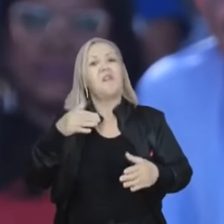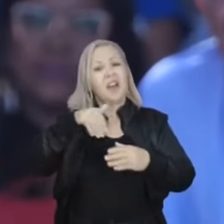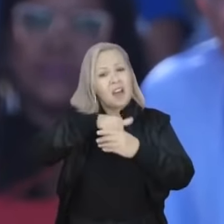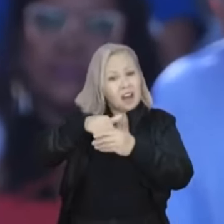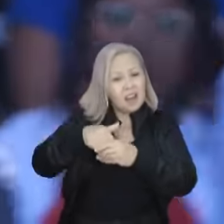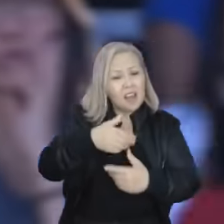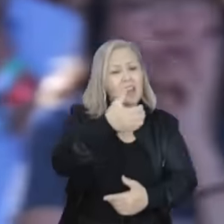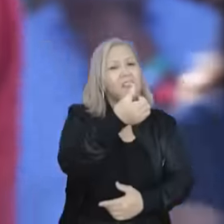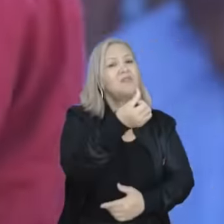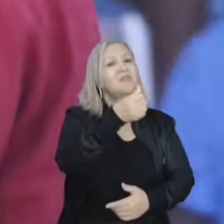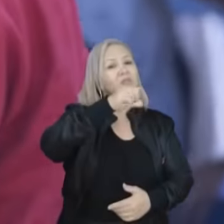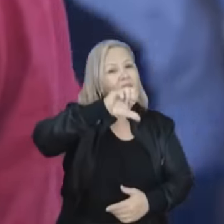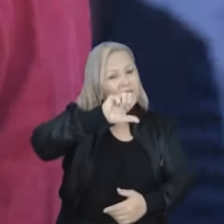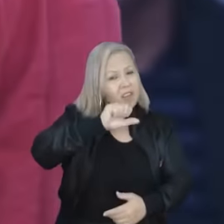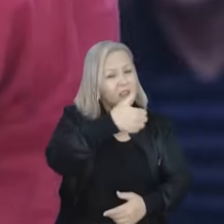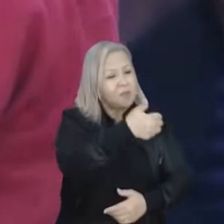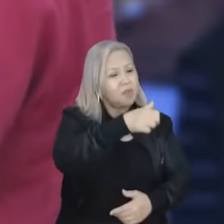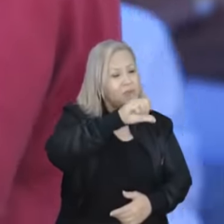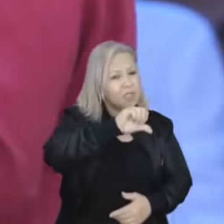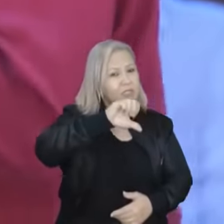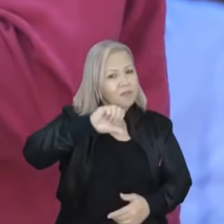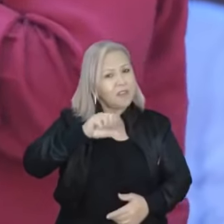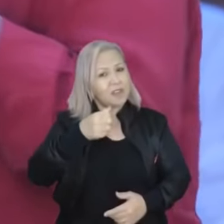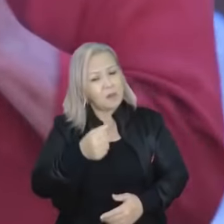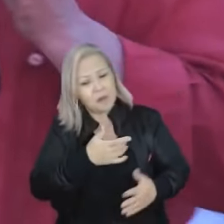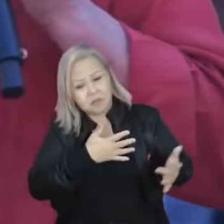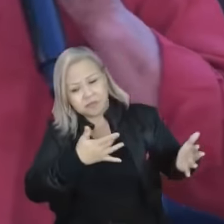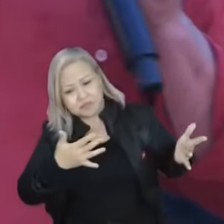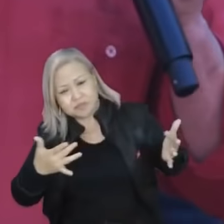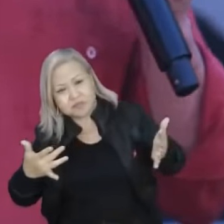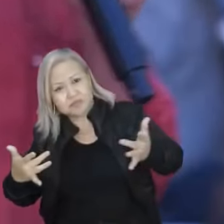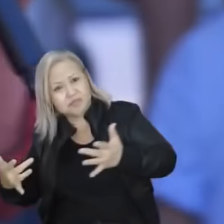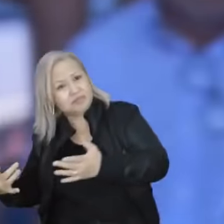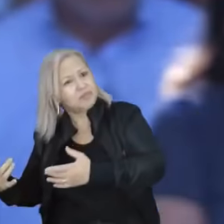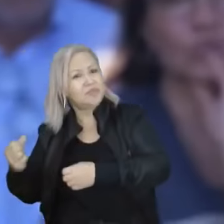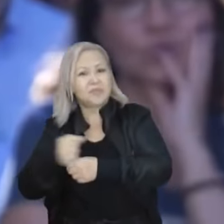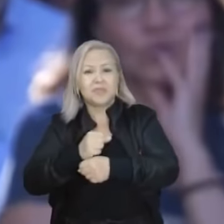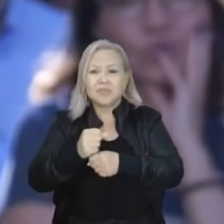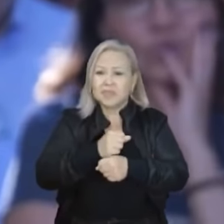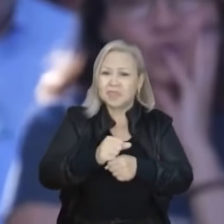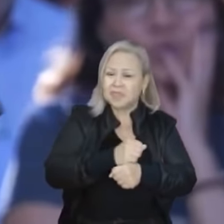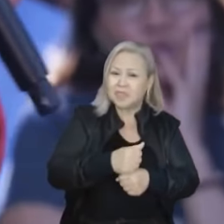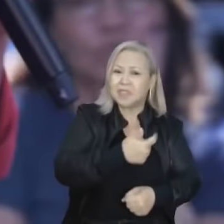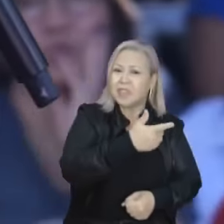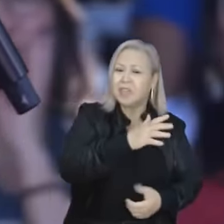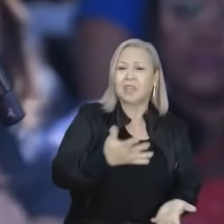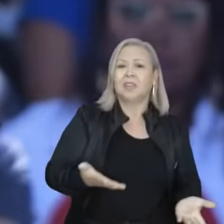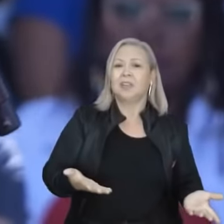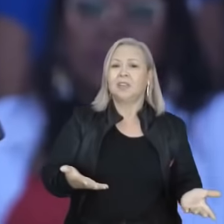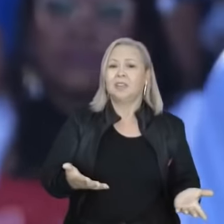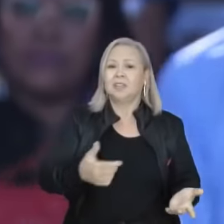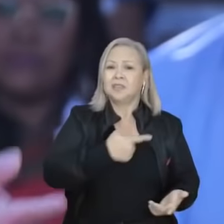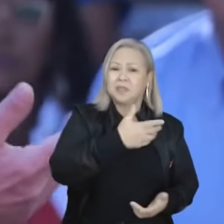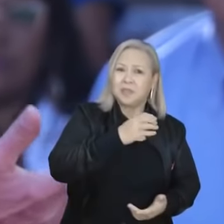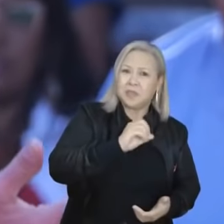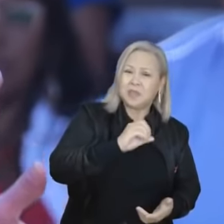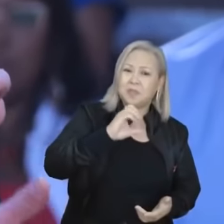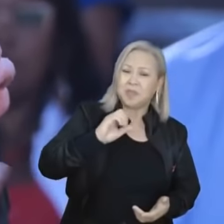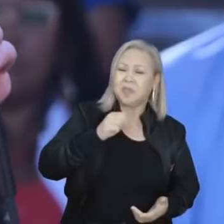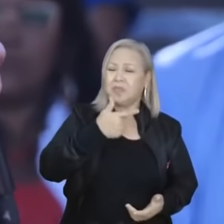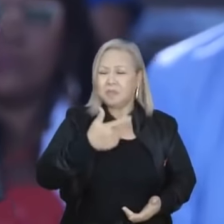2002, já foi eleito em 2006, já foi eleito em 2010, já foi eleito em 2014, já foi eleito em 2018 com